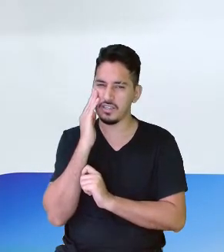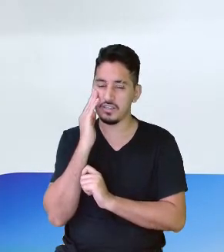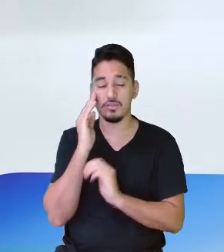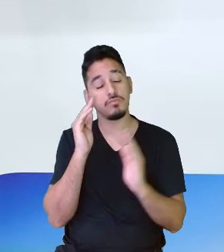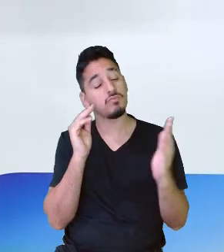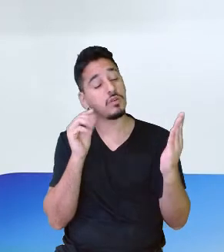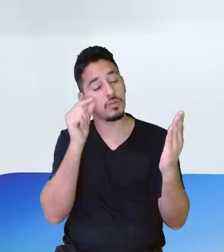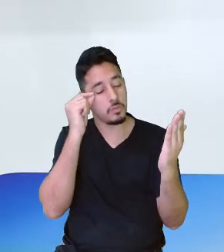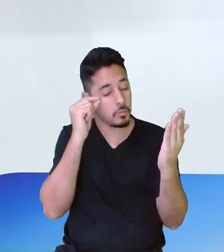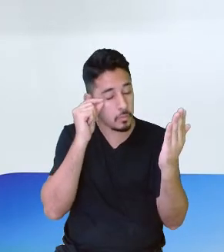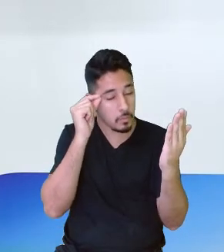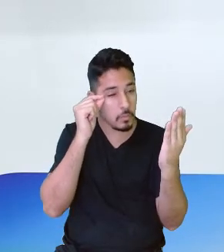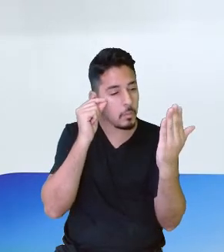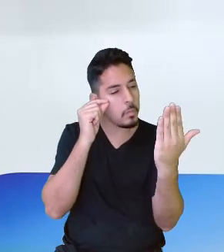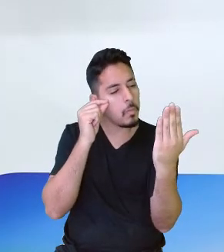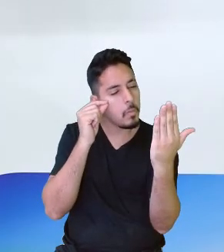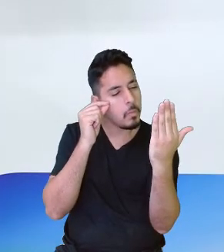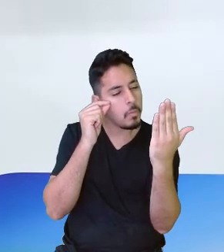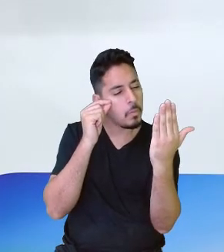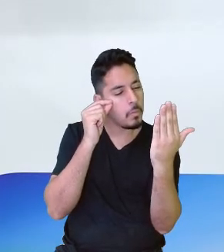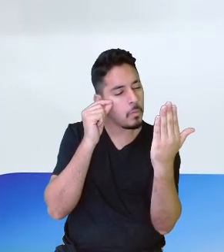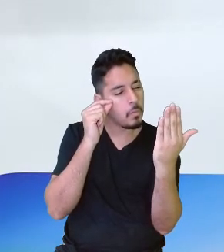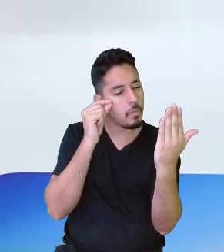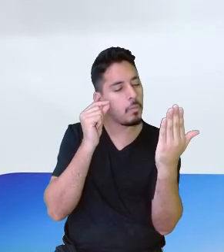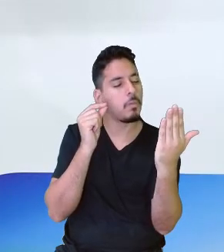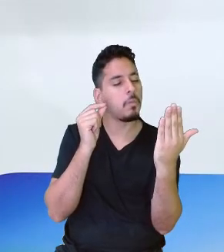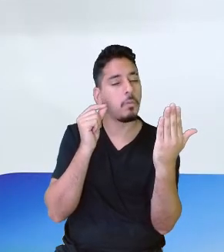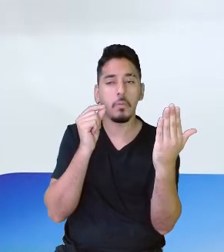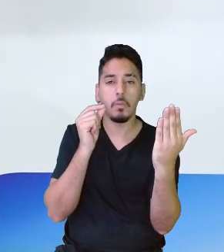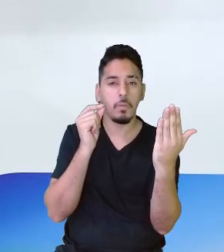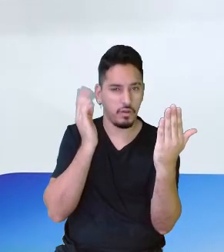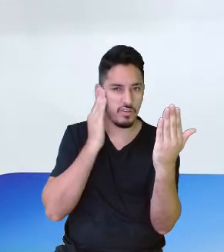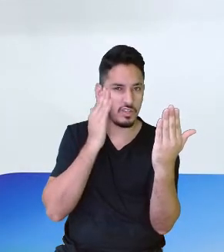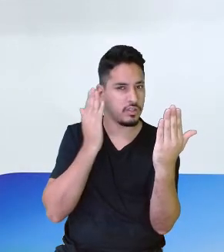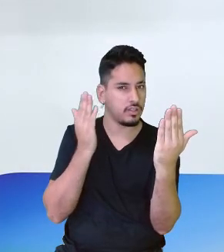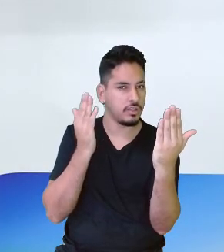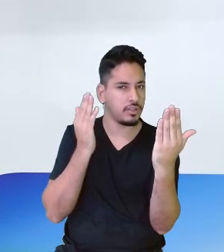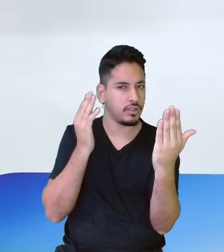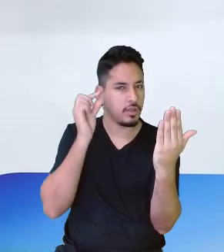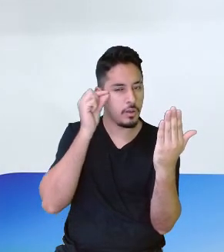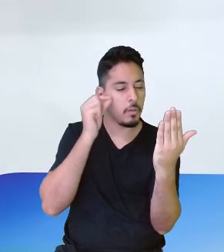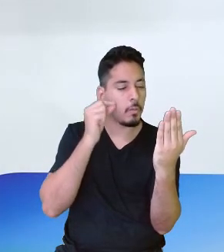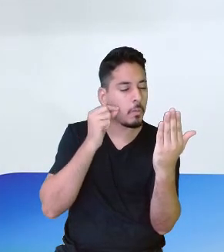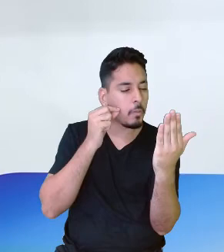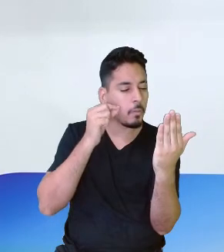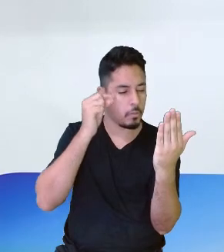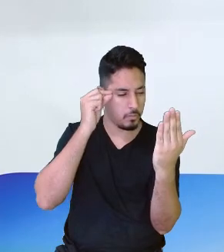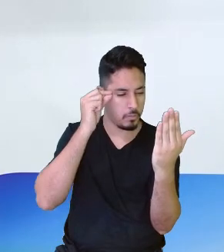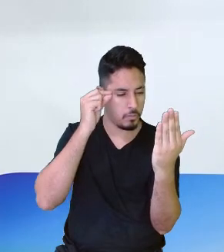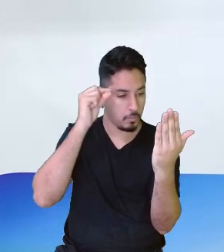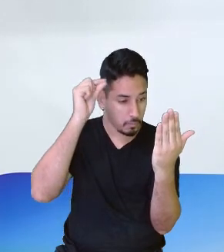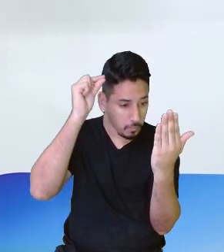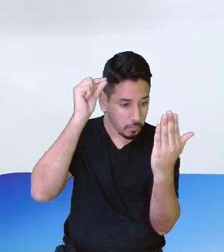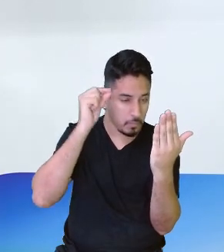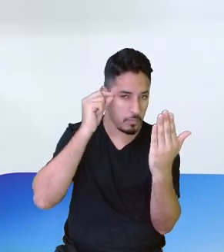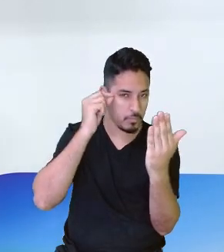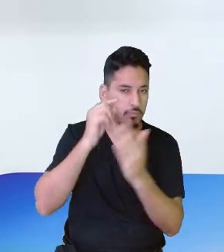meme da mesma maneira que a sua neta? Será que ela vai rir das mesmas coisas? Vamos